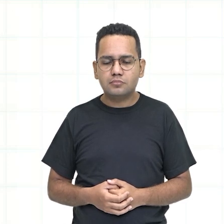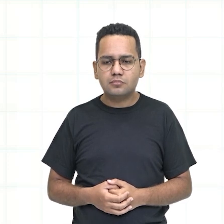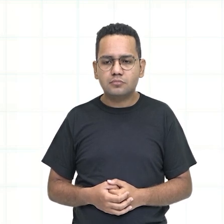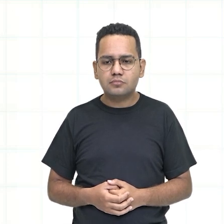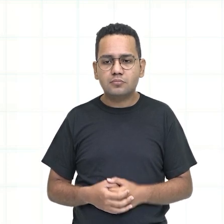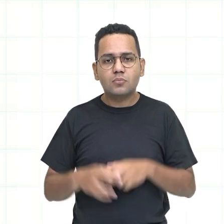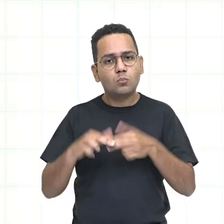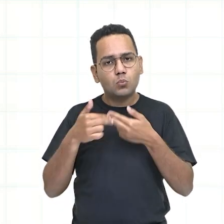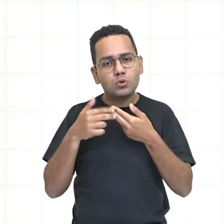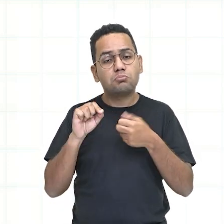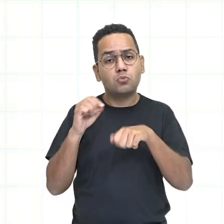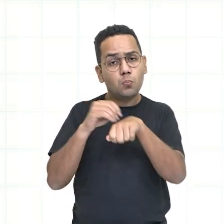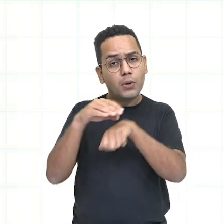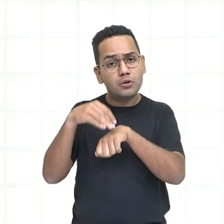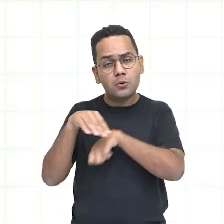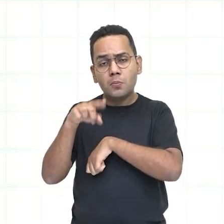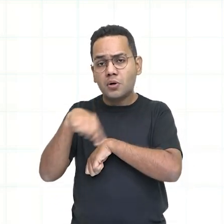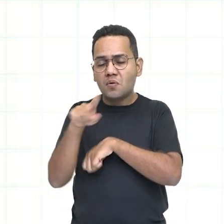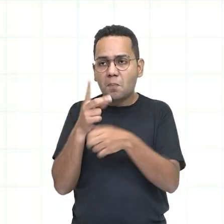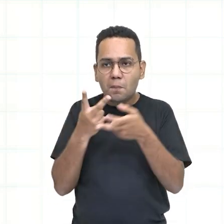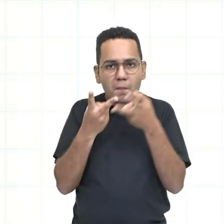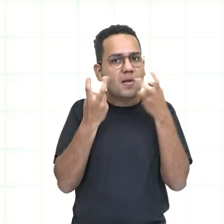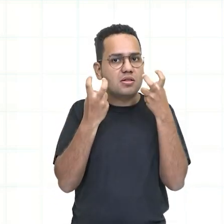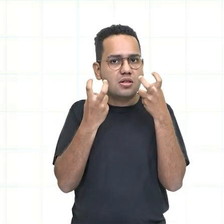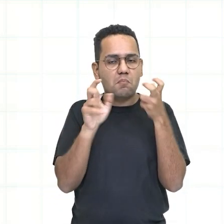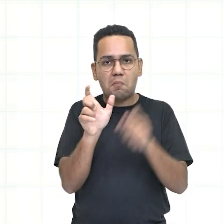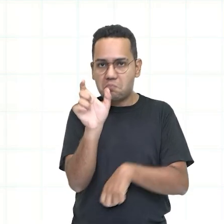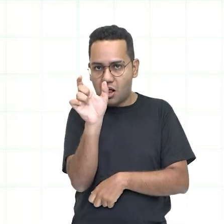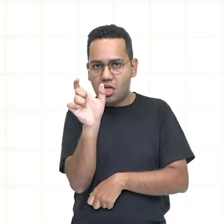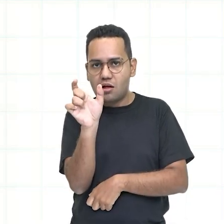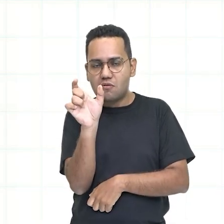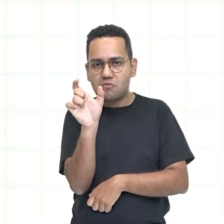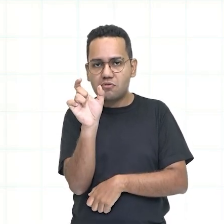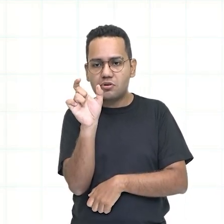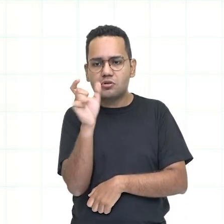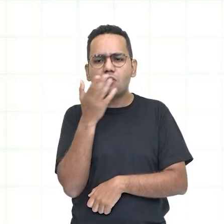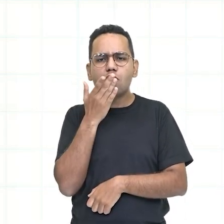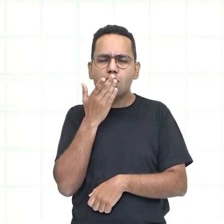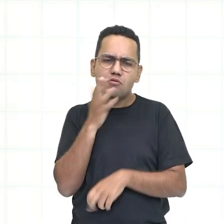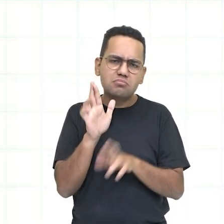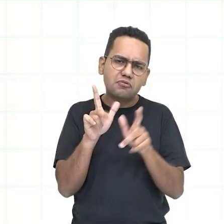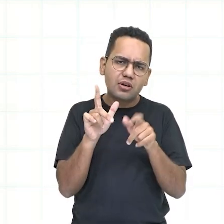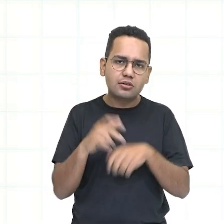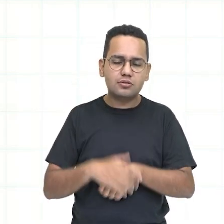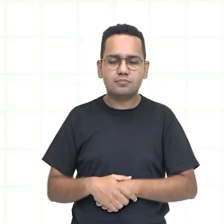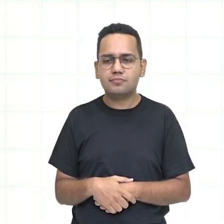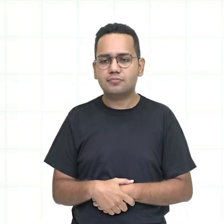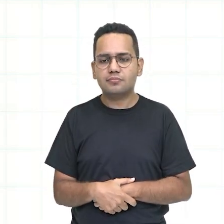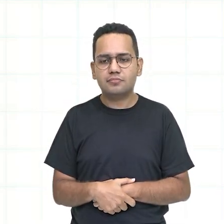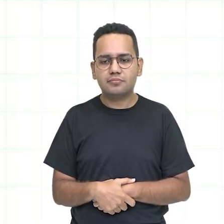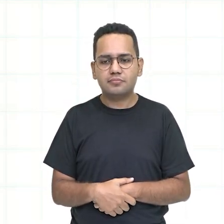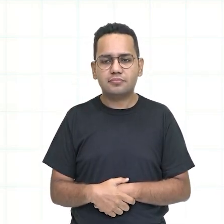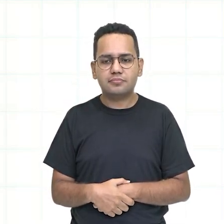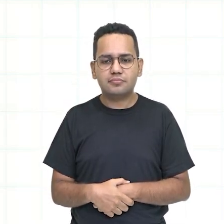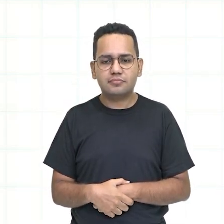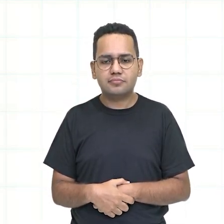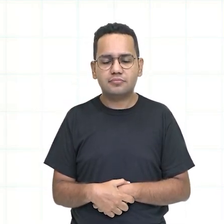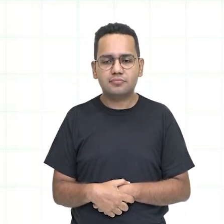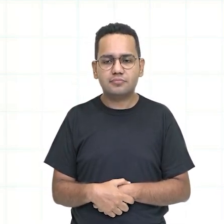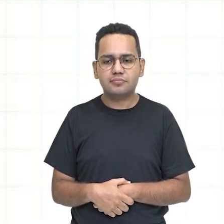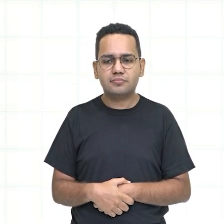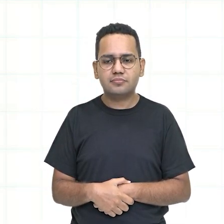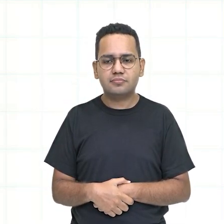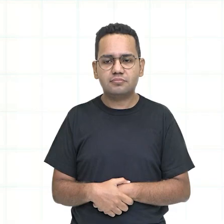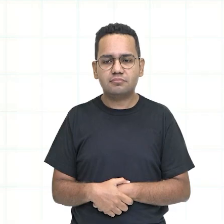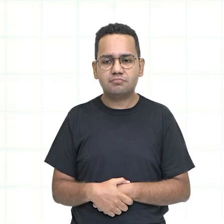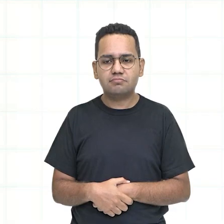olho em palavras que estão em destaque, né? Nesse caso aqui, ó, a palavra em destaque foi however. Eles